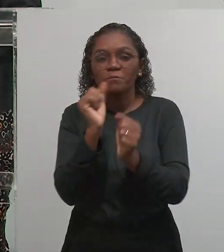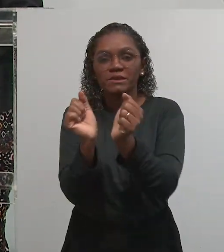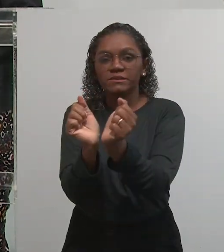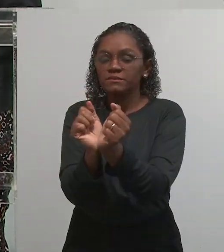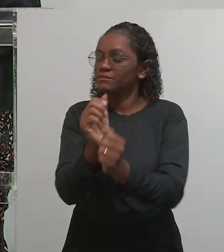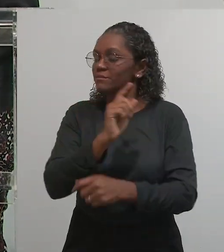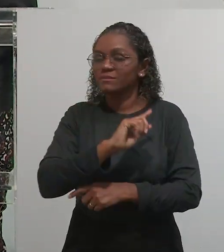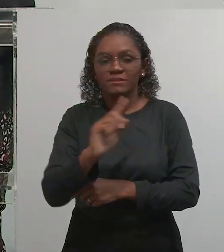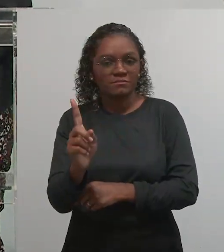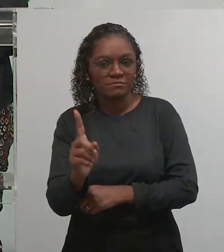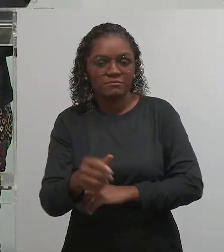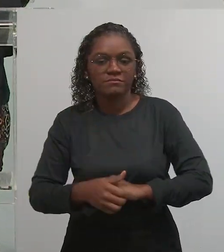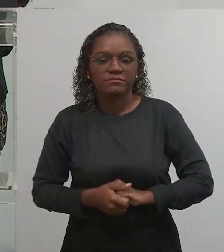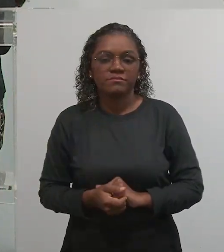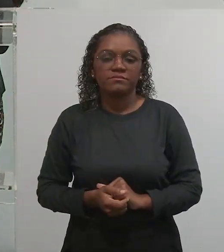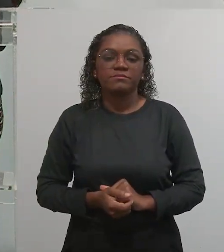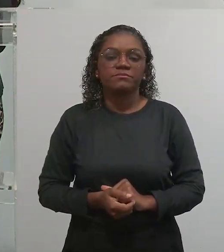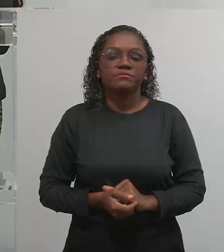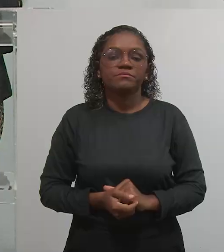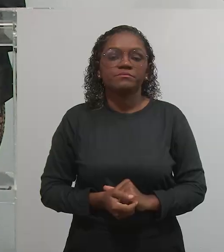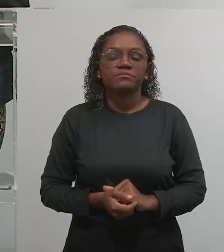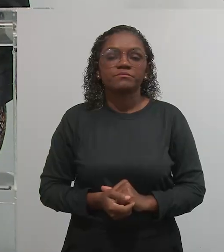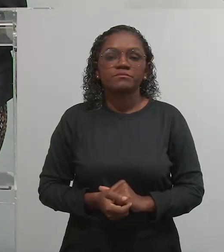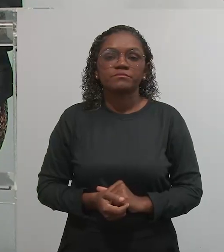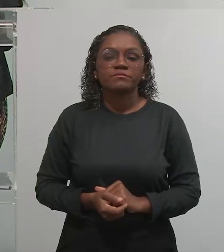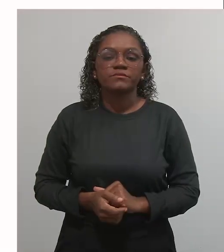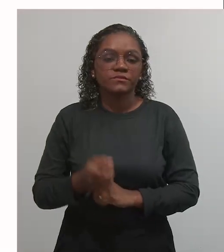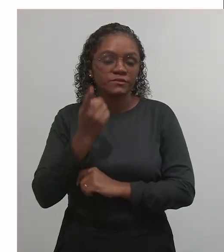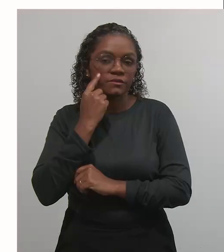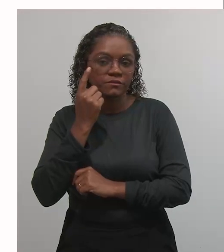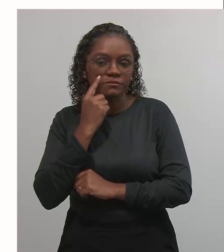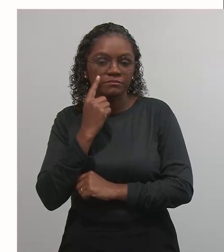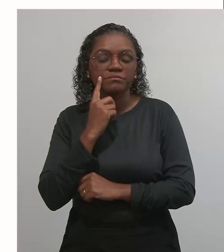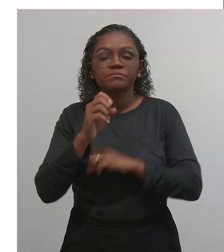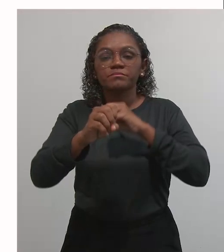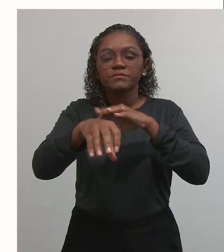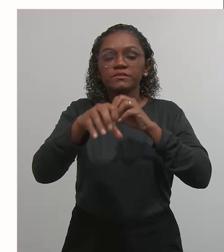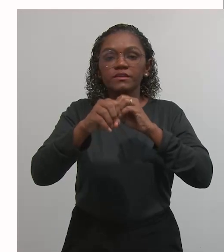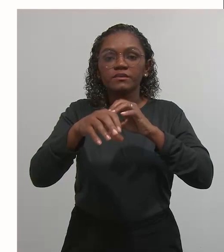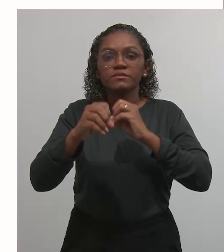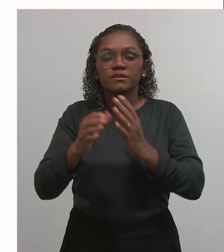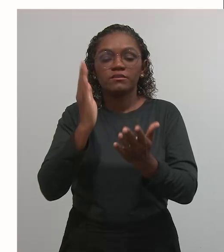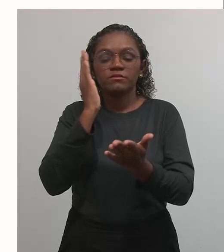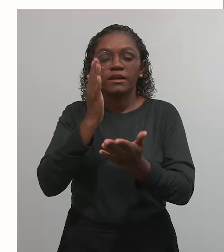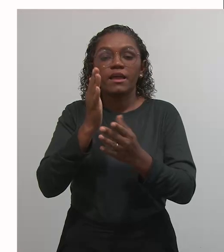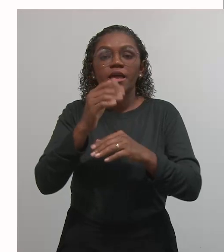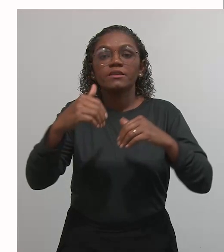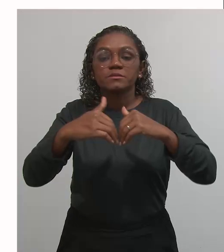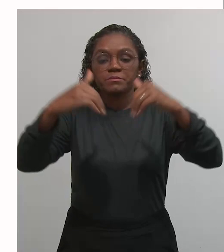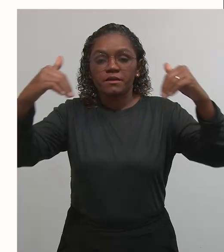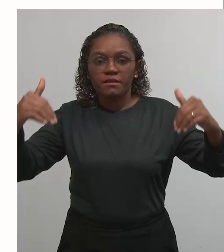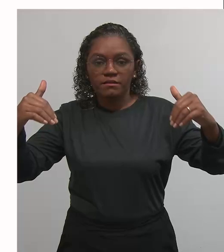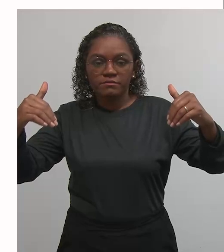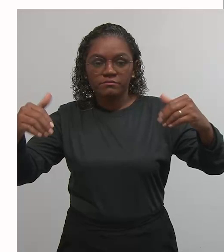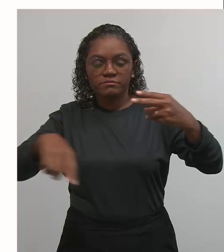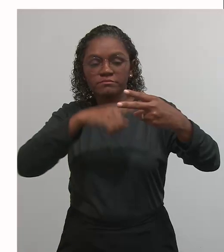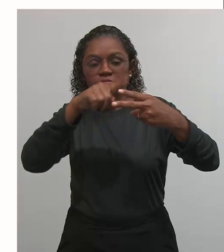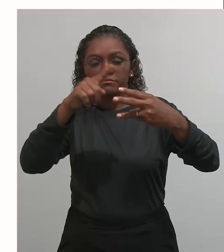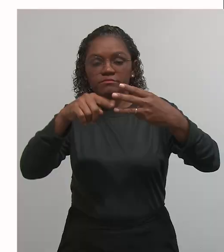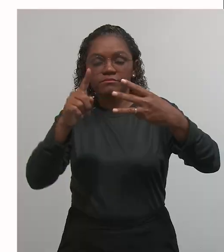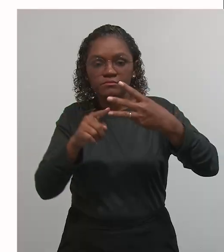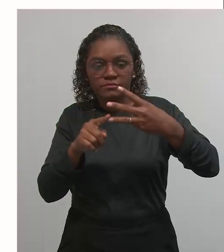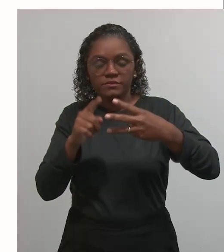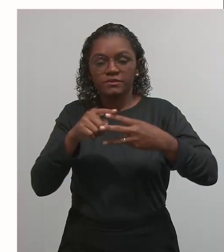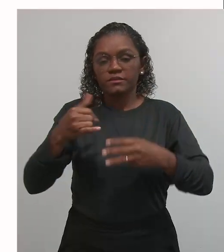dessas atividades aí, que aqui no quadro a gente vê, por exemplo, a educação se dividia em 3. Então, essa pessoa ela iria receber a